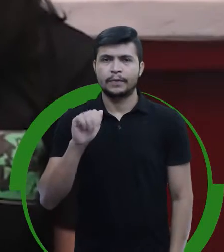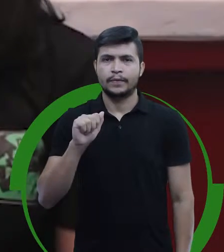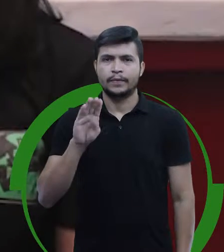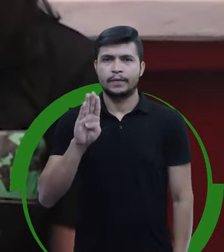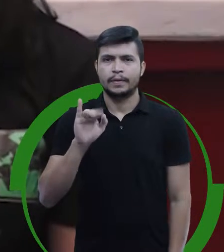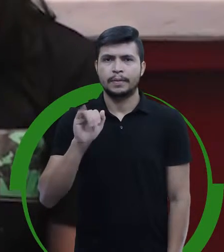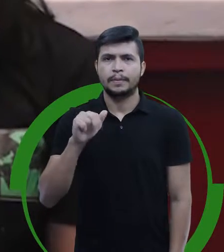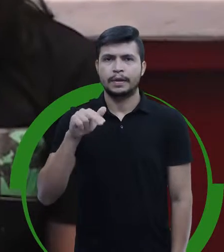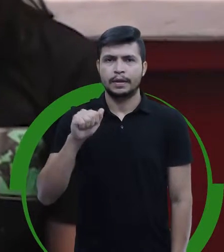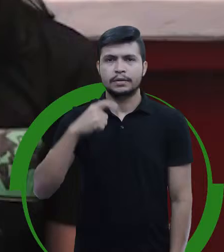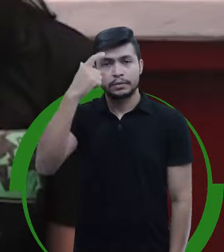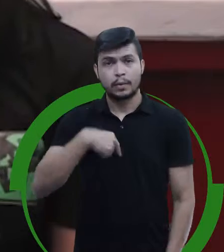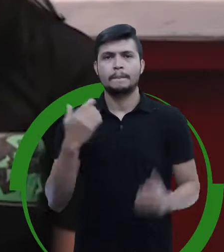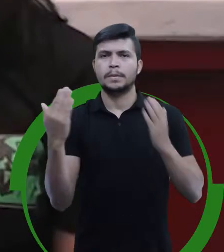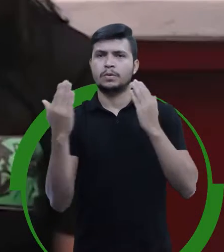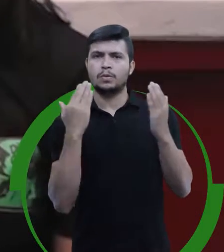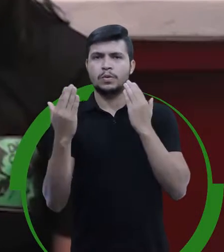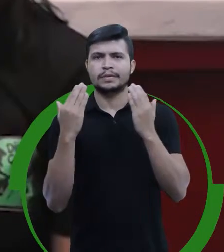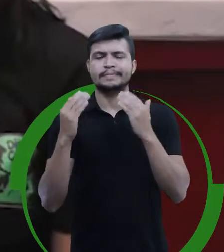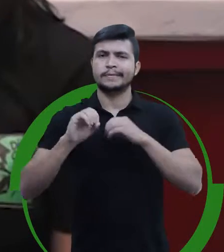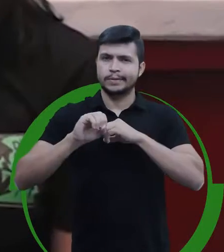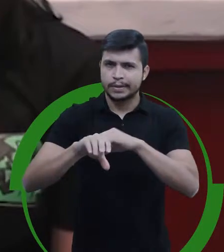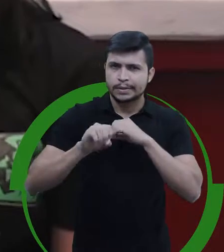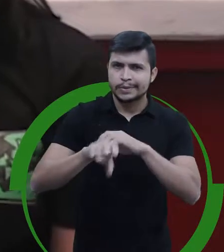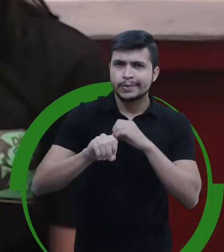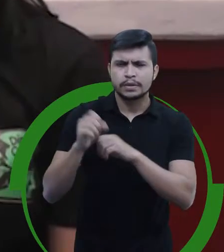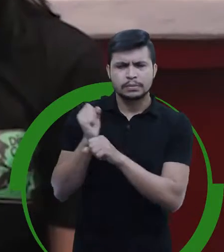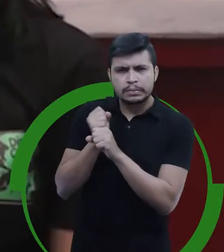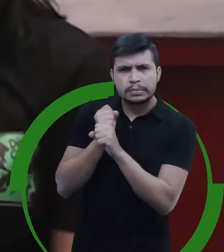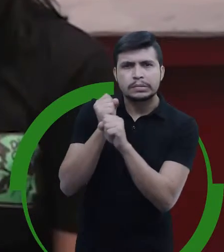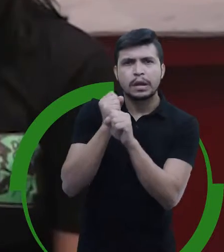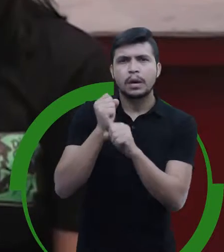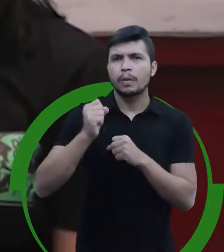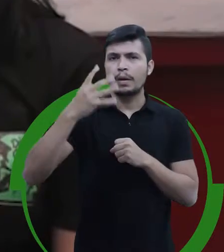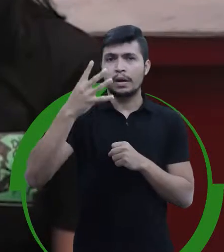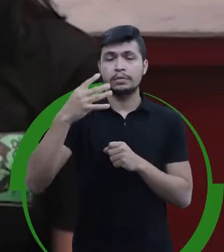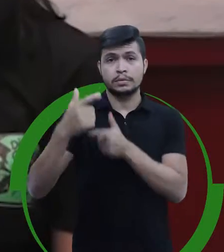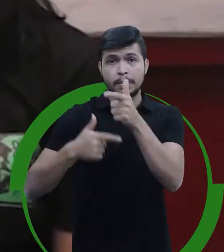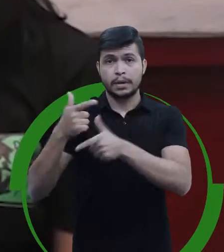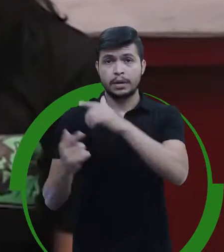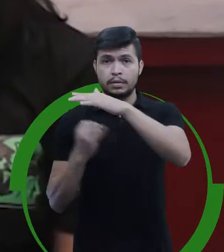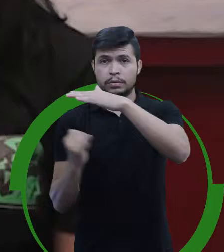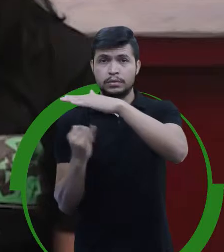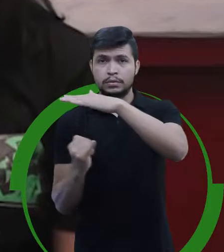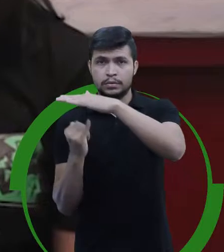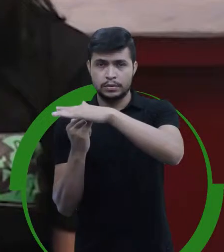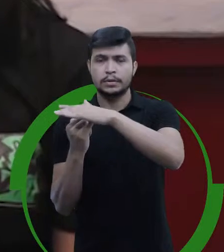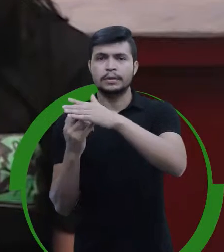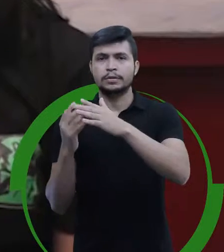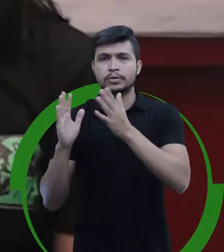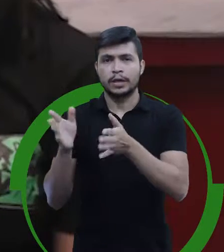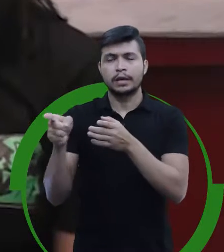Fabiana Vasconcelos, eu sou psicóloga clínica, educadora, e há 4 anos trabalho junto ao Instituto de Me